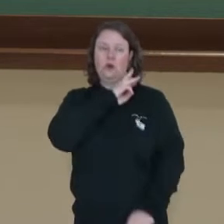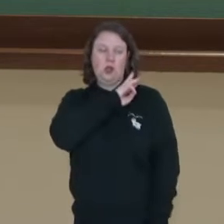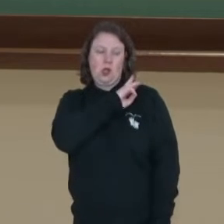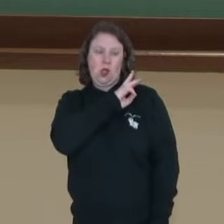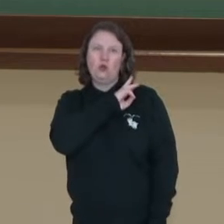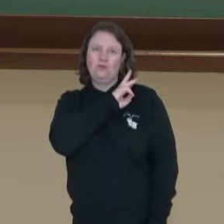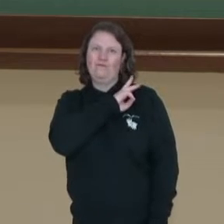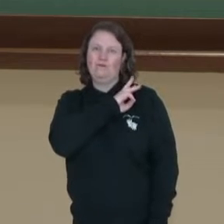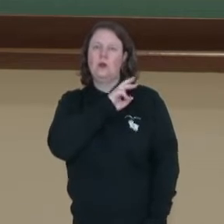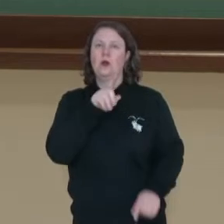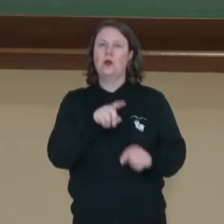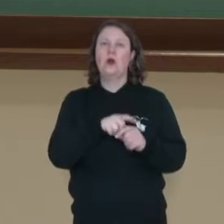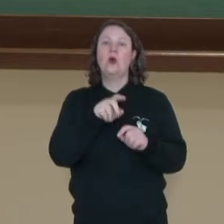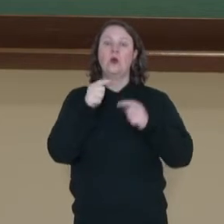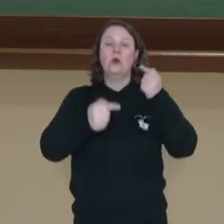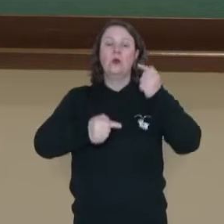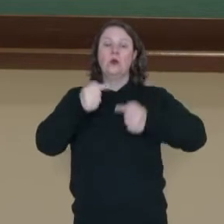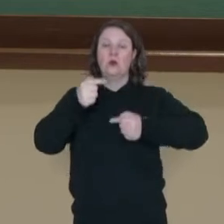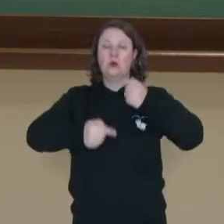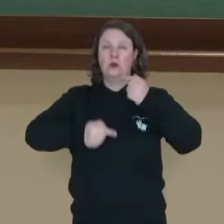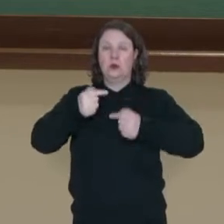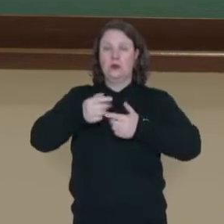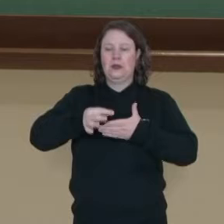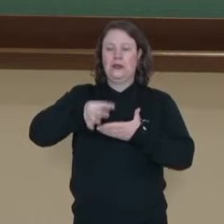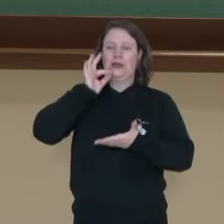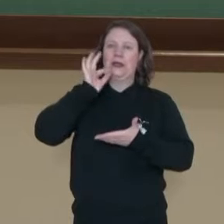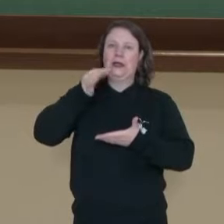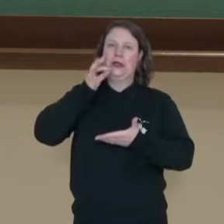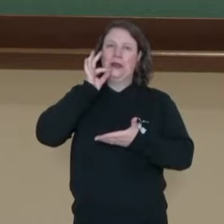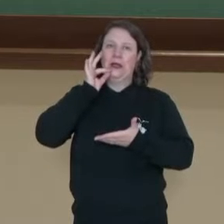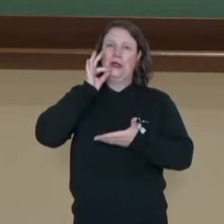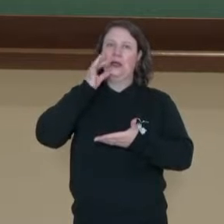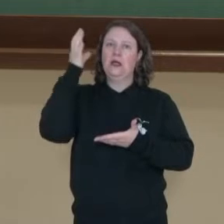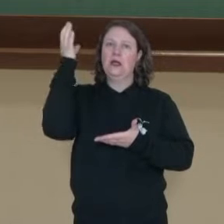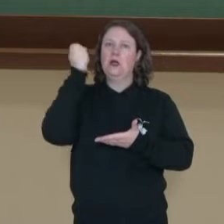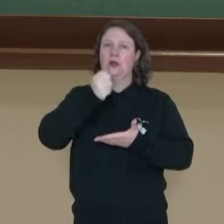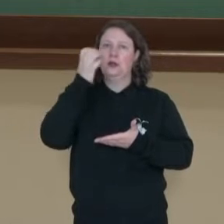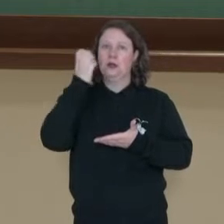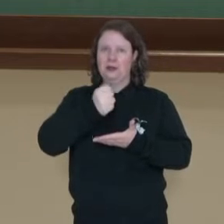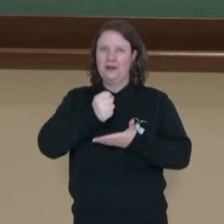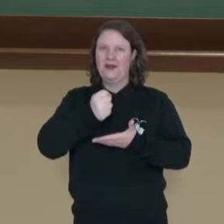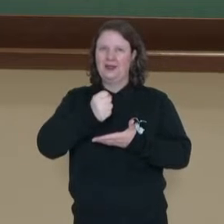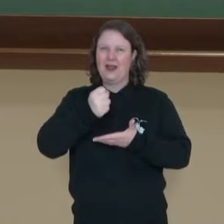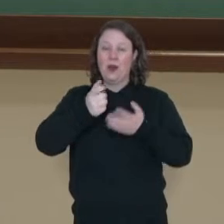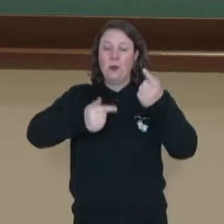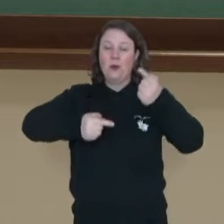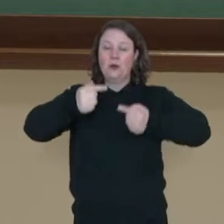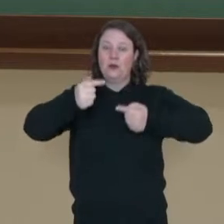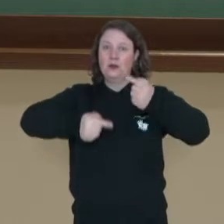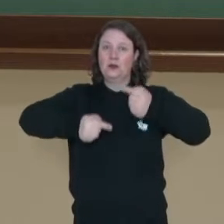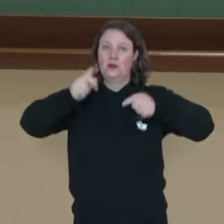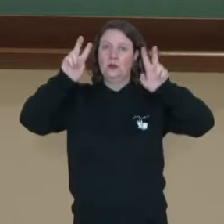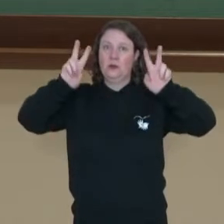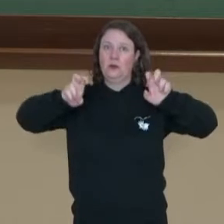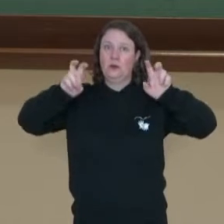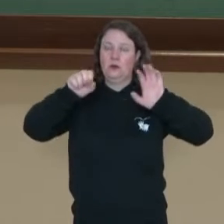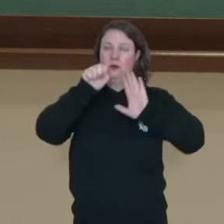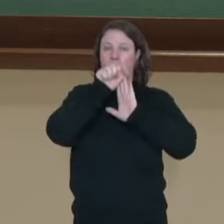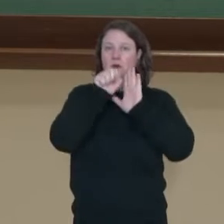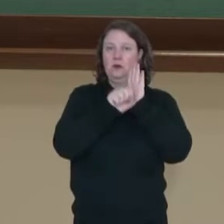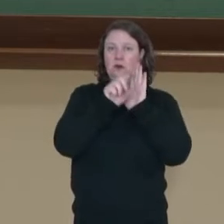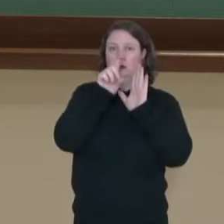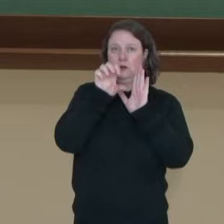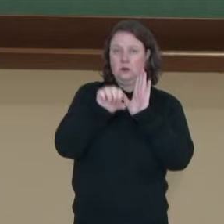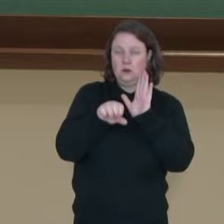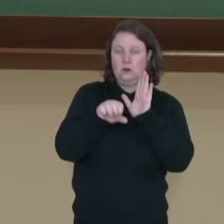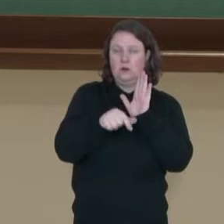do café com leite, dada a importância da economia cafeeira para o Brasil no século XIX, no século